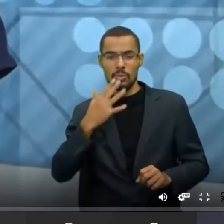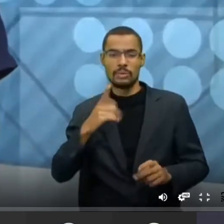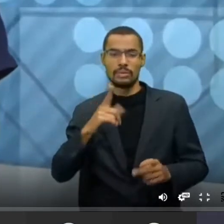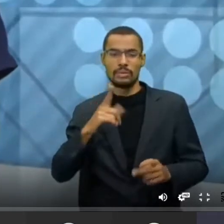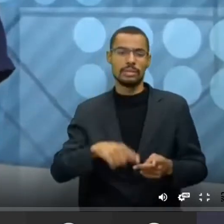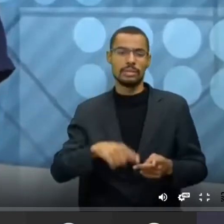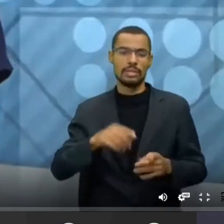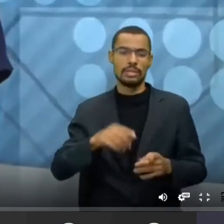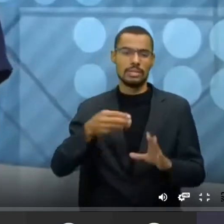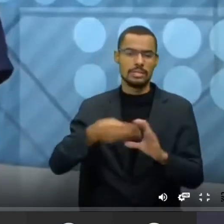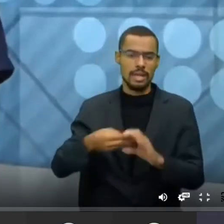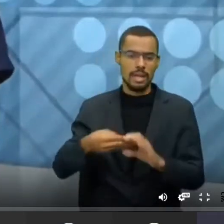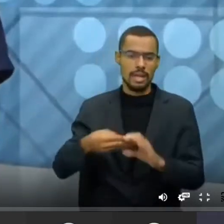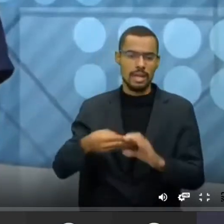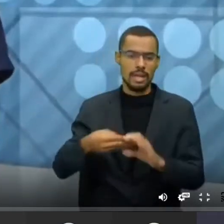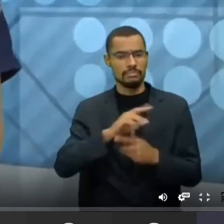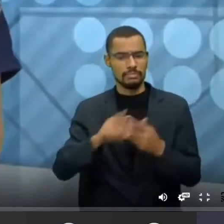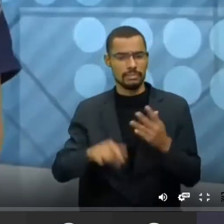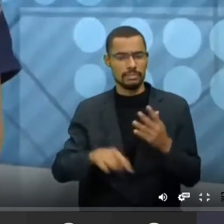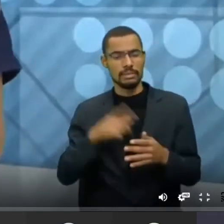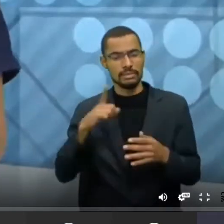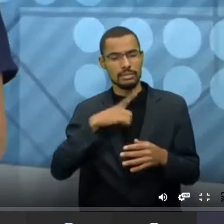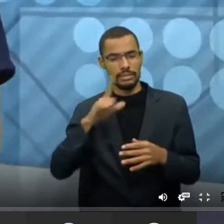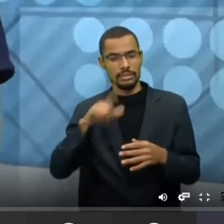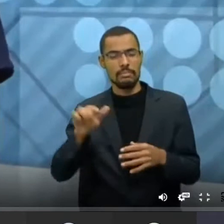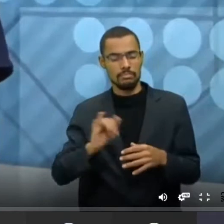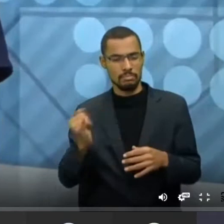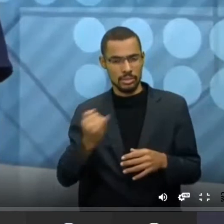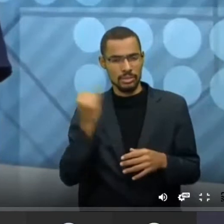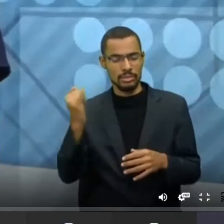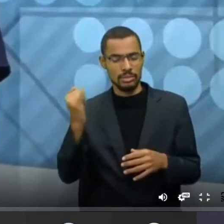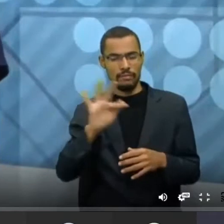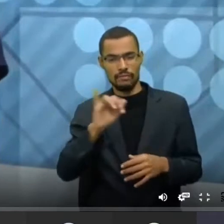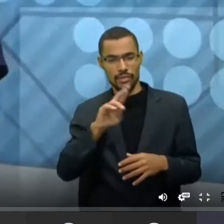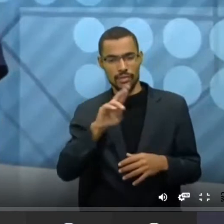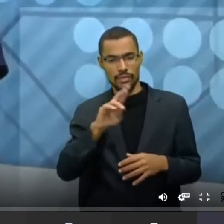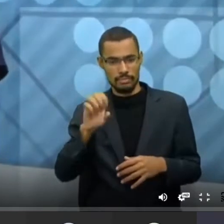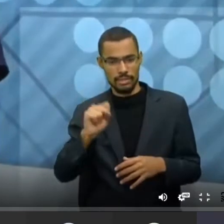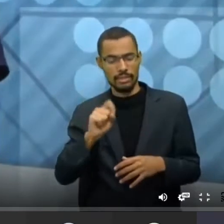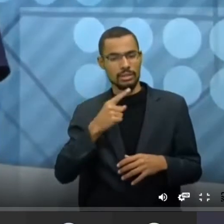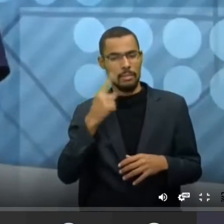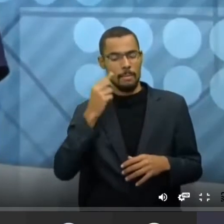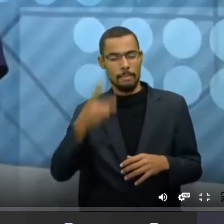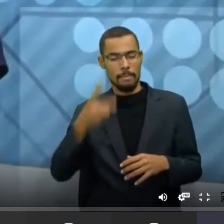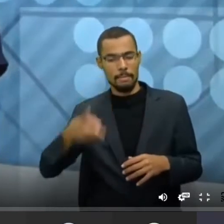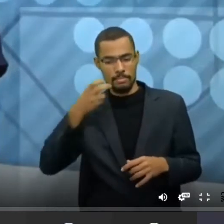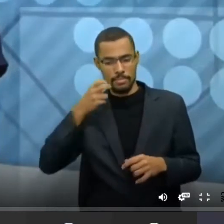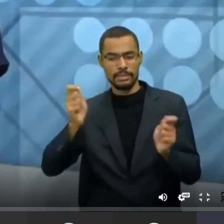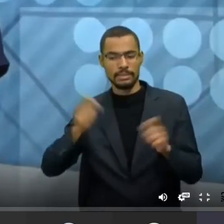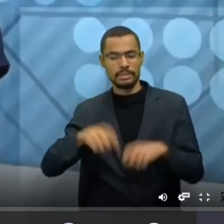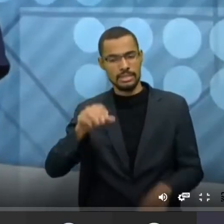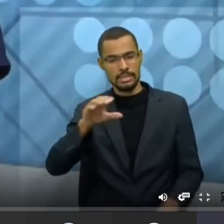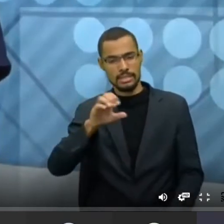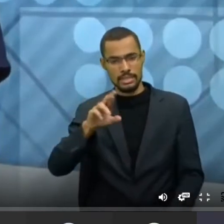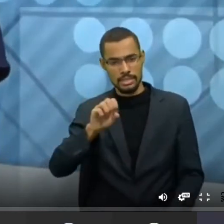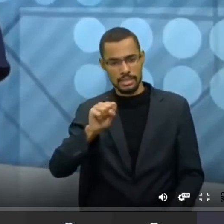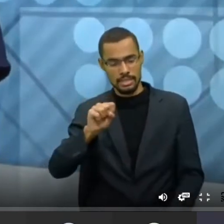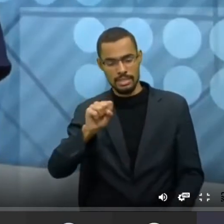de célula, então, disposição das fibras. Então, no menor aumento, vocês vão ver mais externo a região de